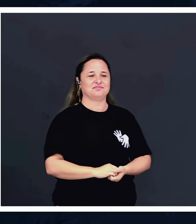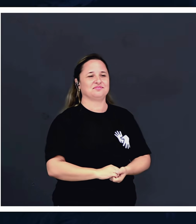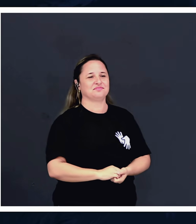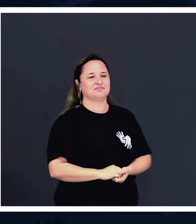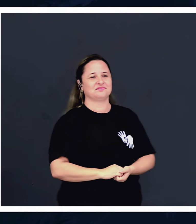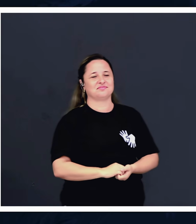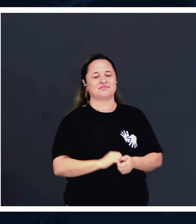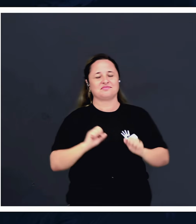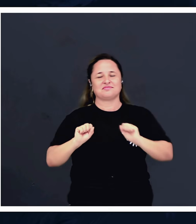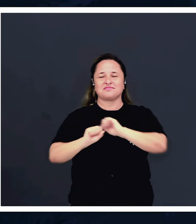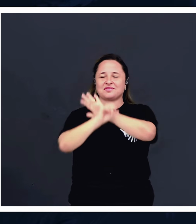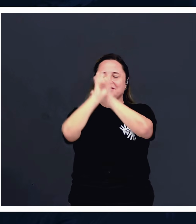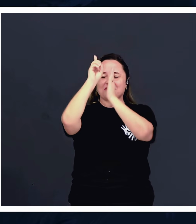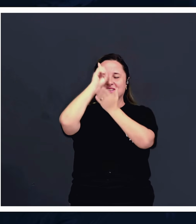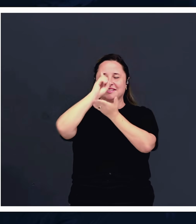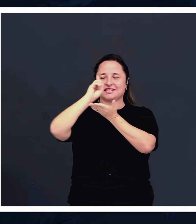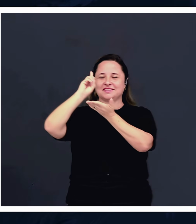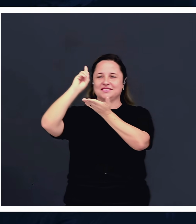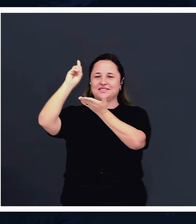Glória a Deus.